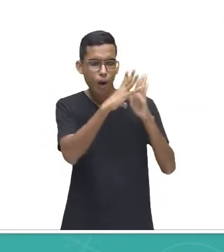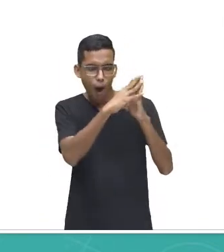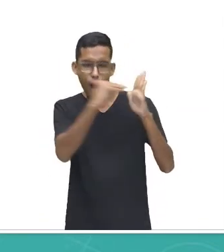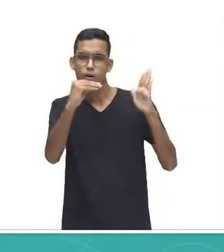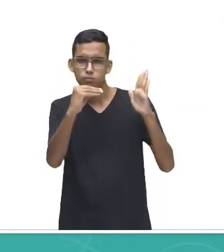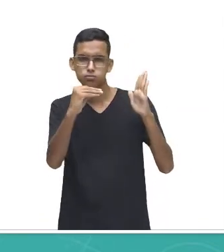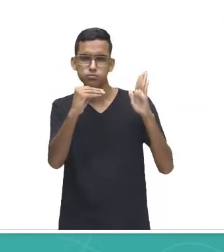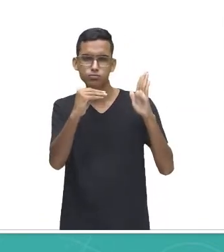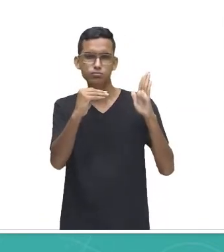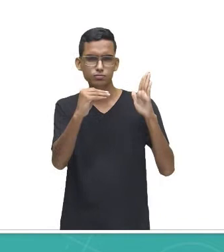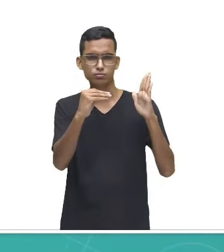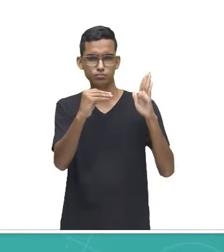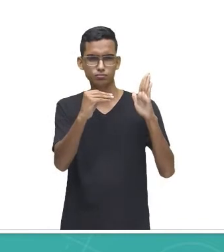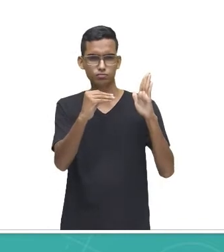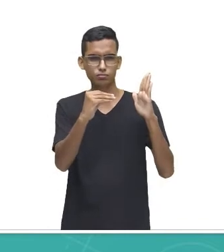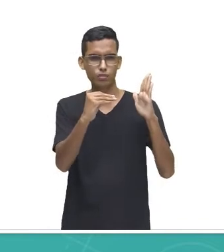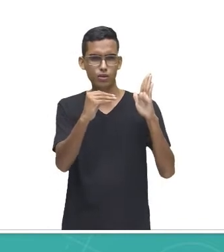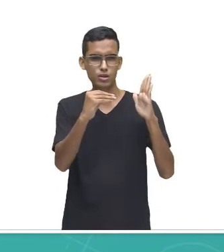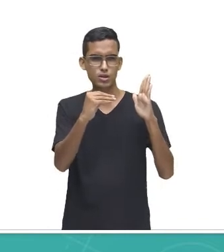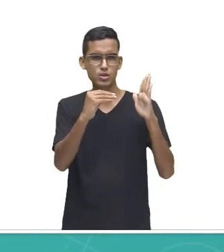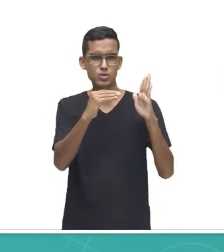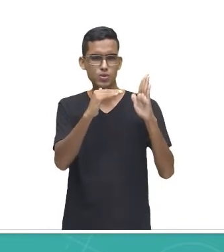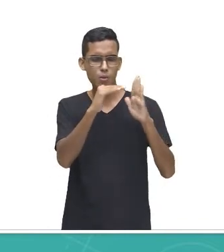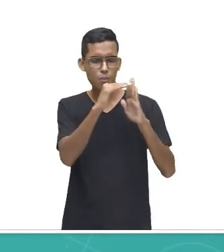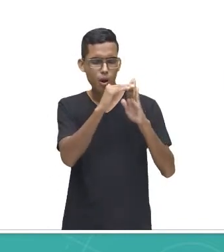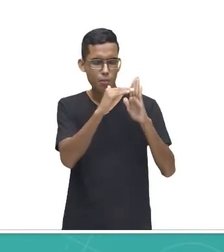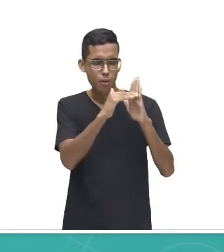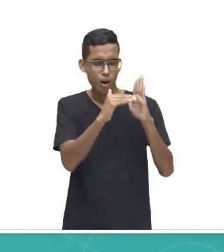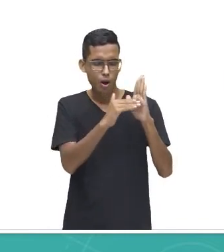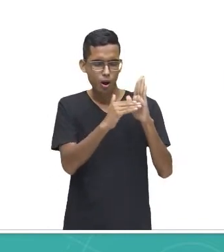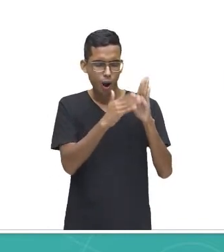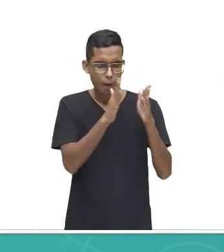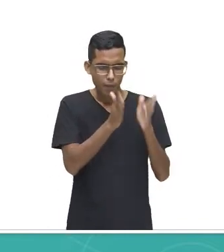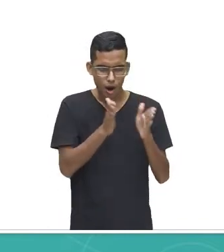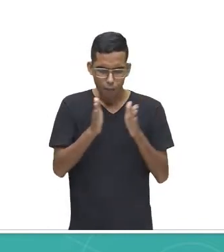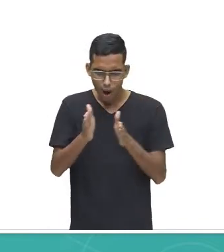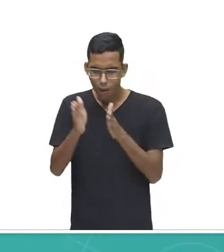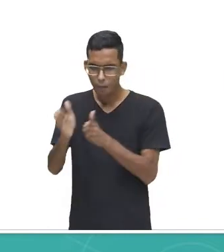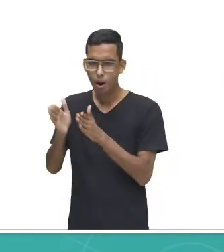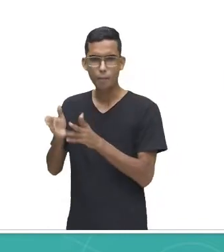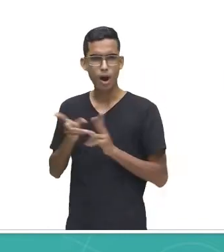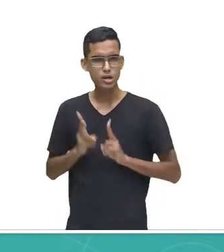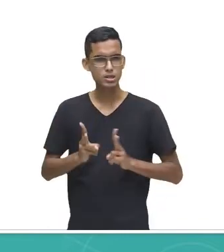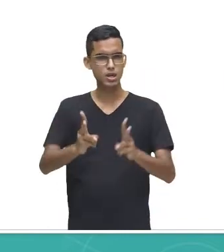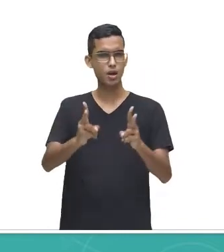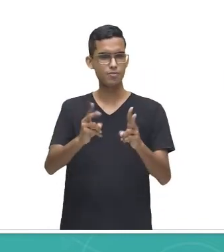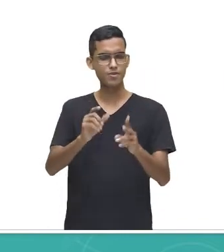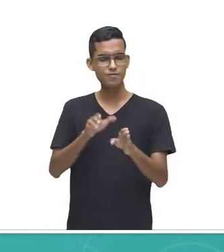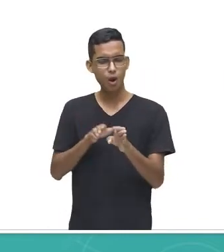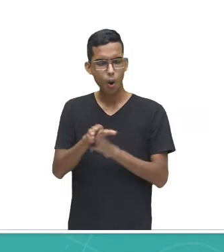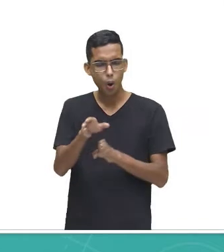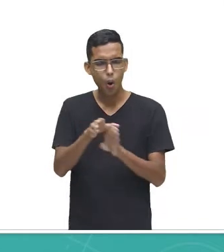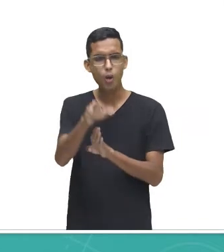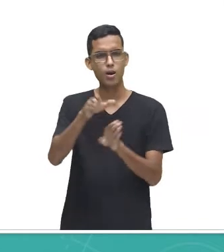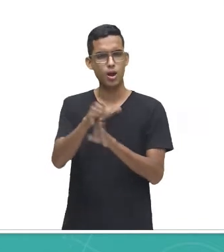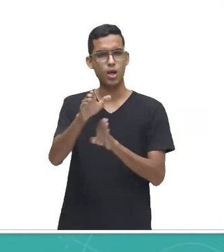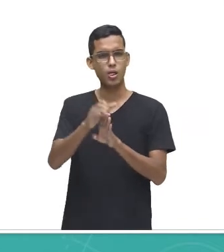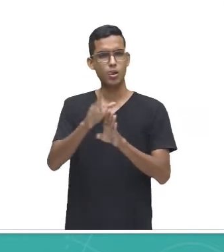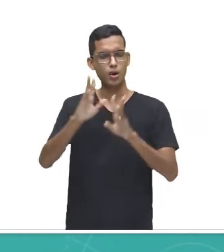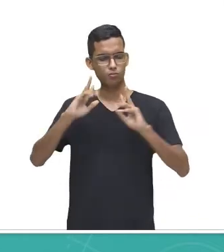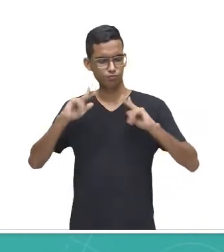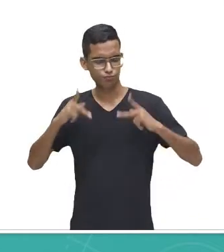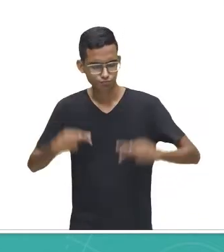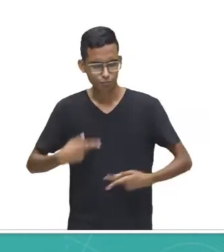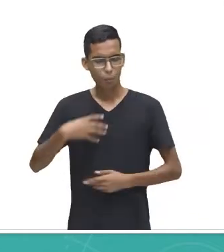padrão que vai orientar o seu comportamento, a sua caminhada.